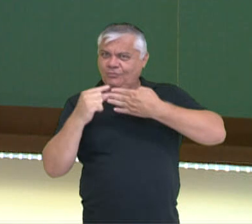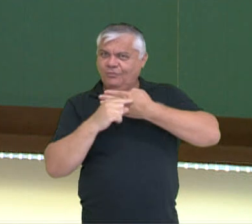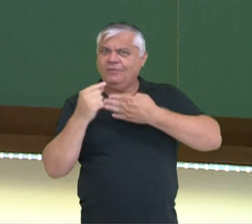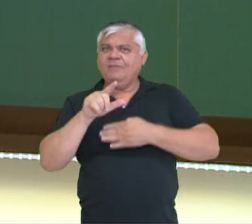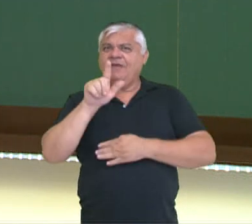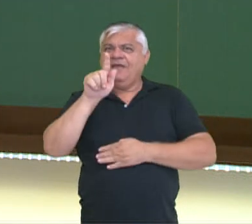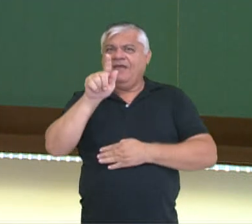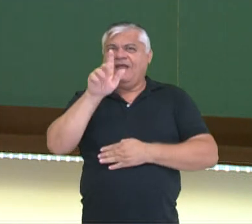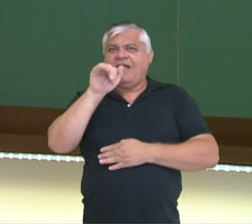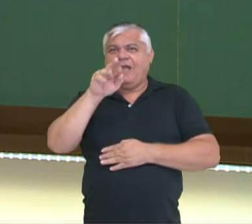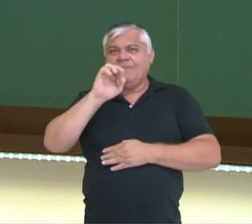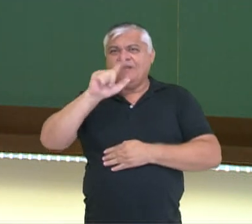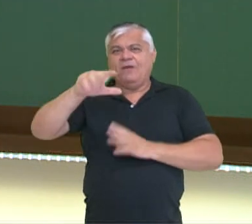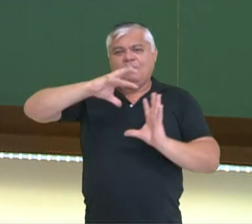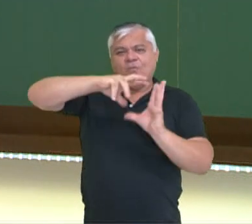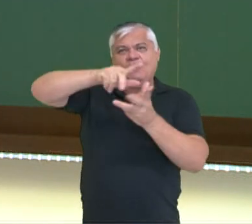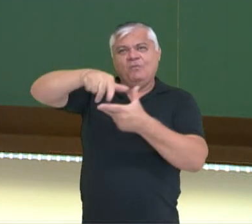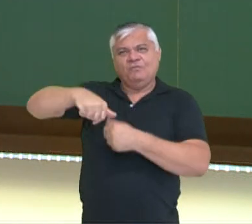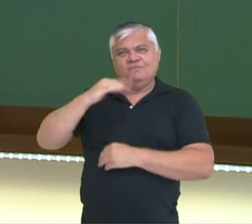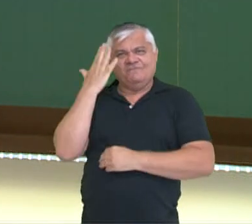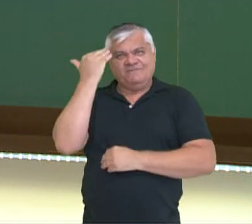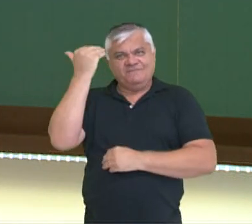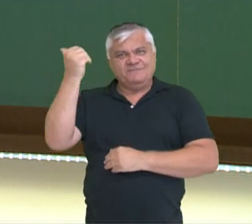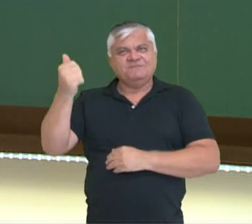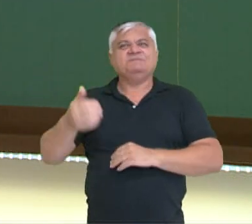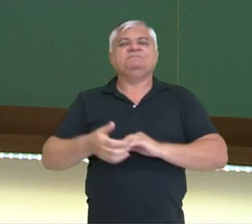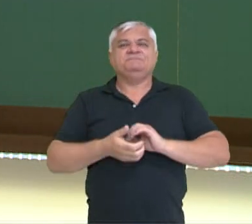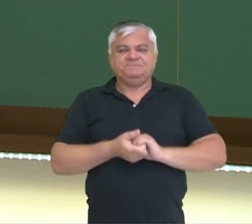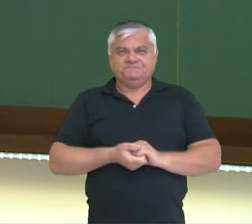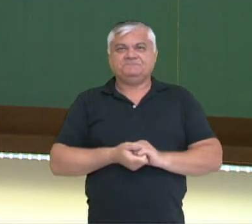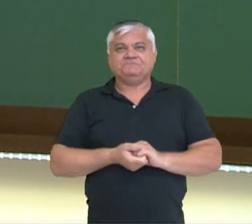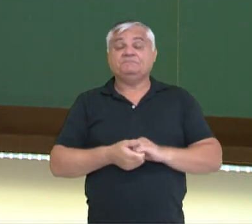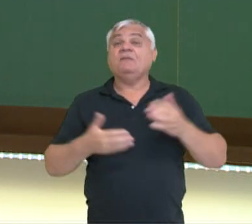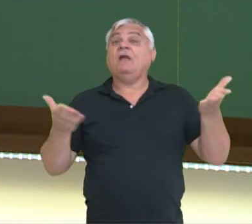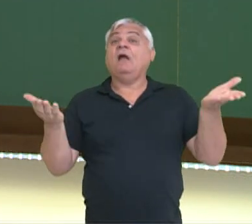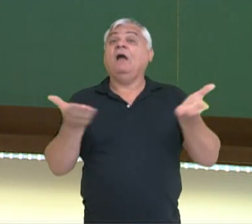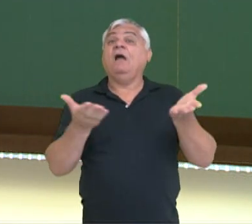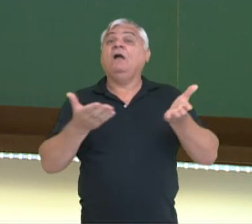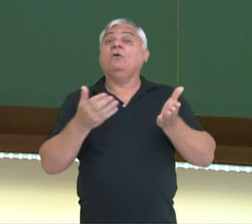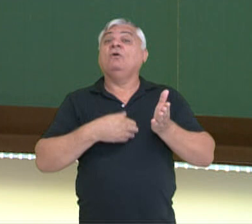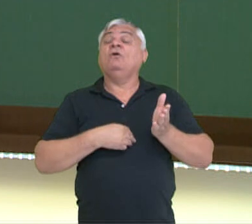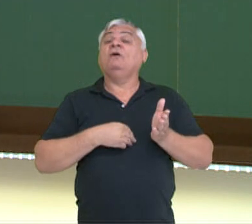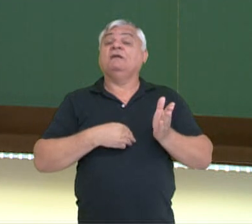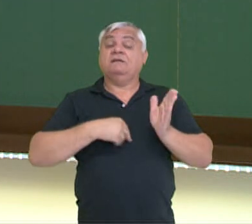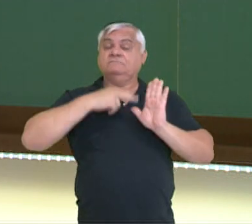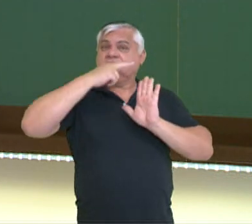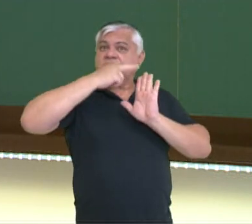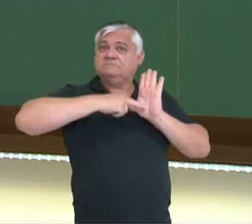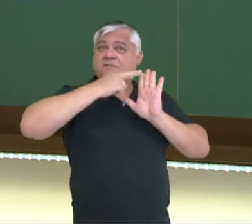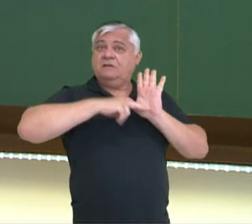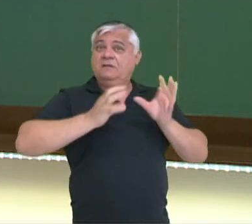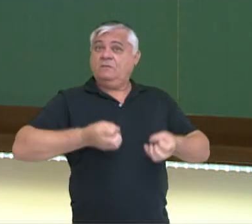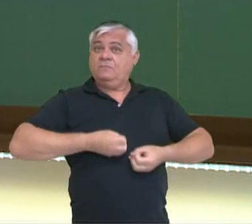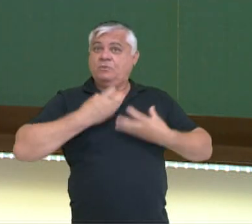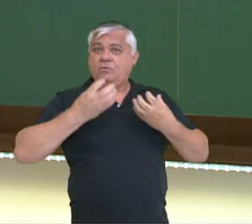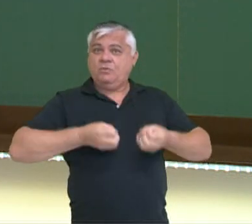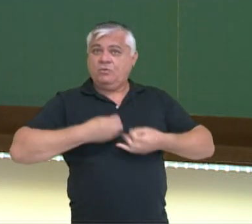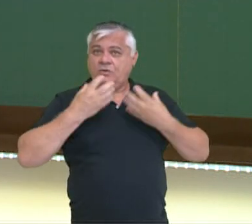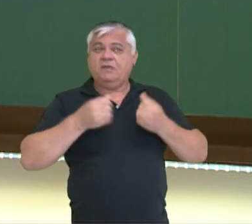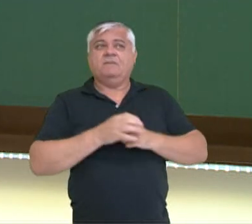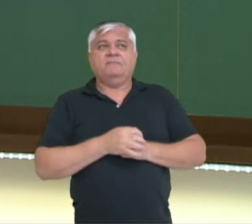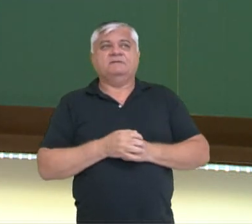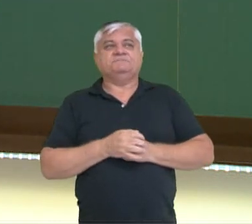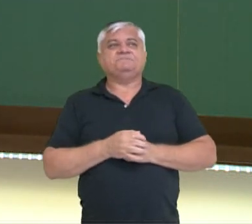reconhecido mundialmente, bien? Vamos agora iniciar a leitura deste poema, do poema